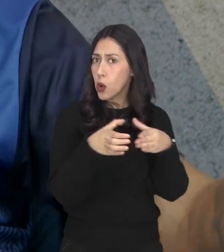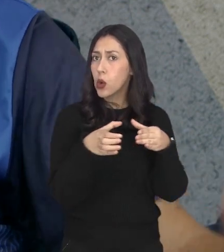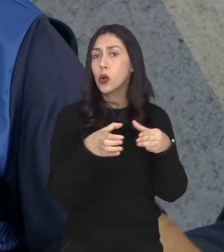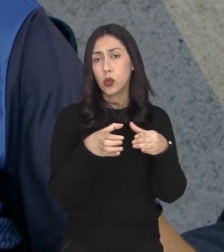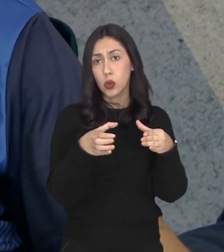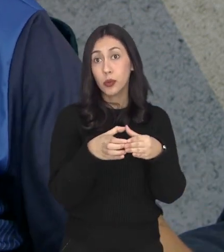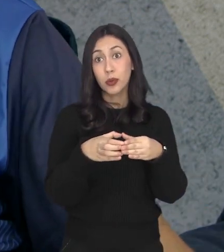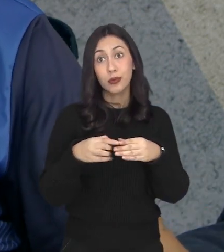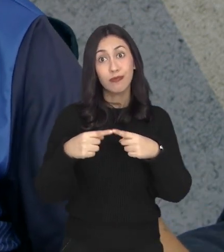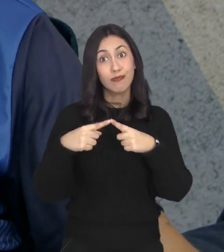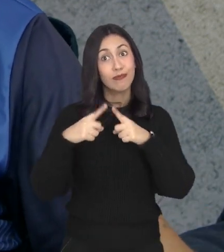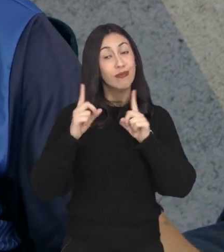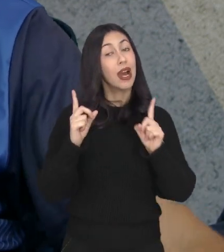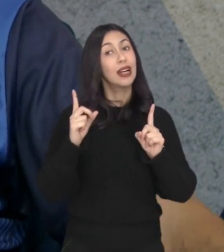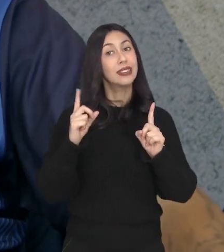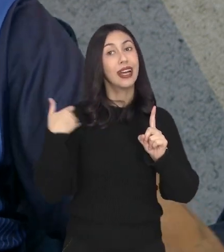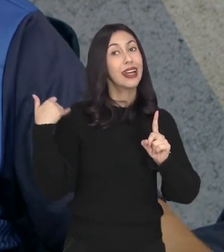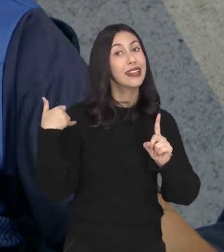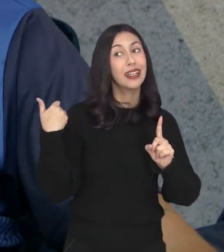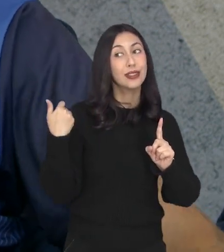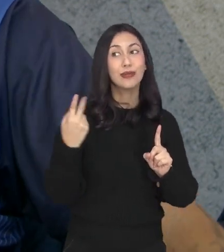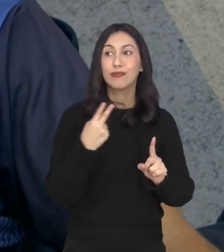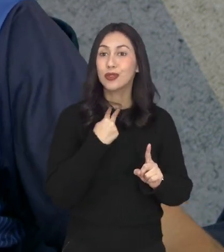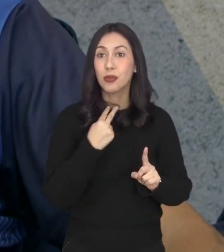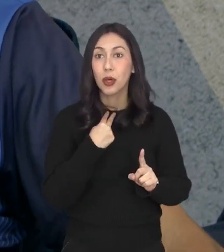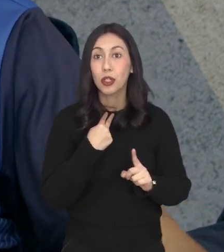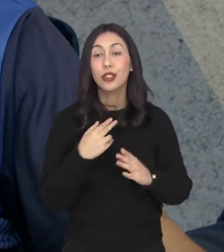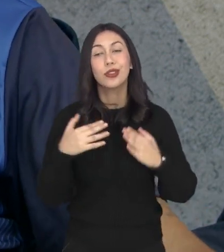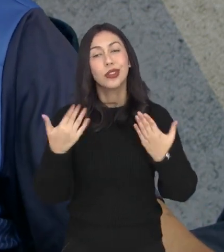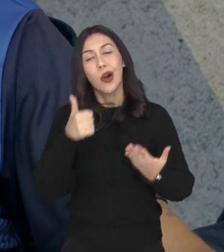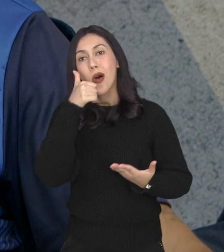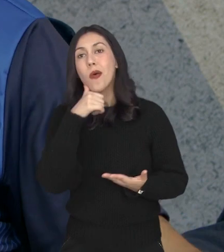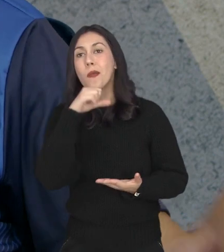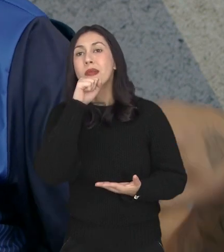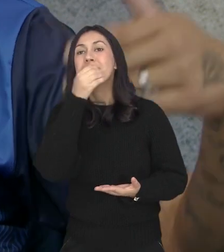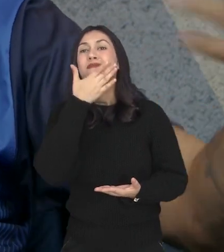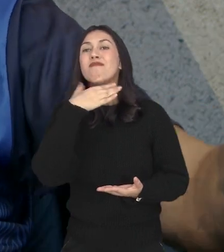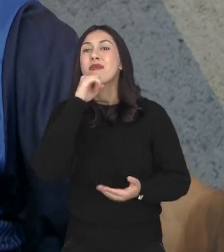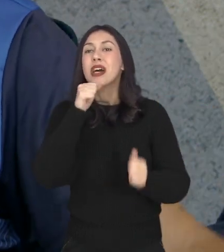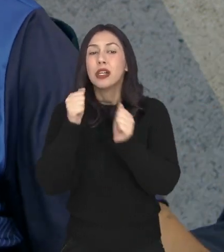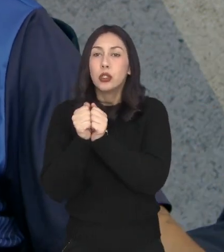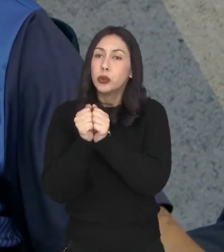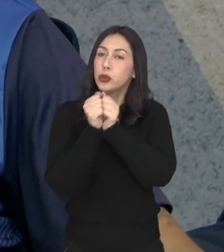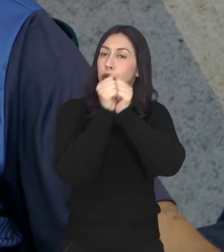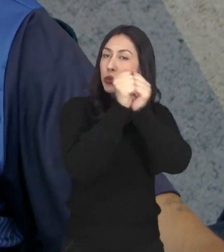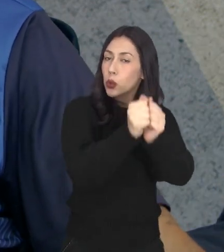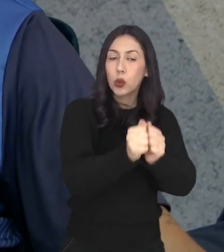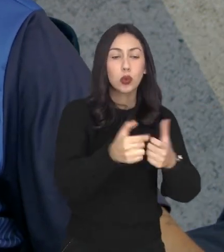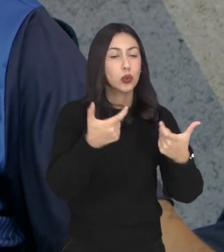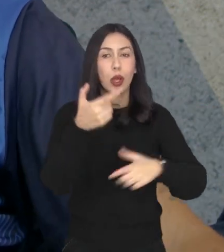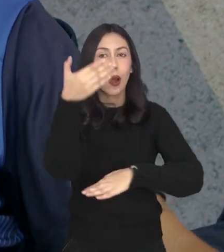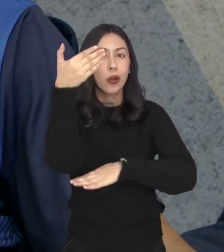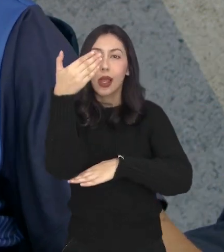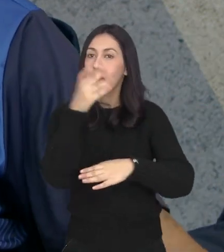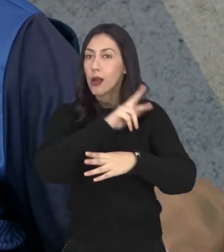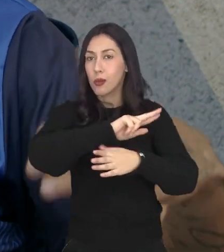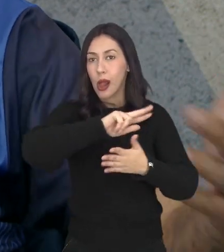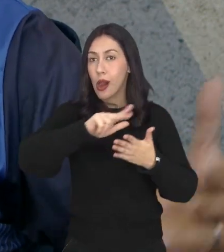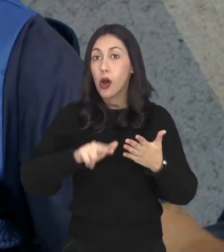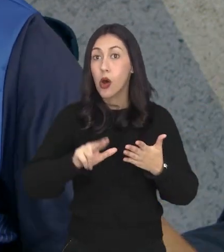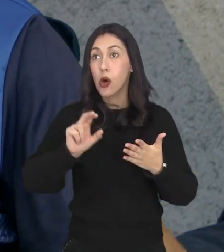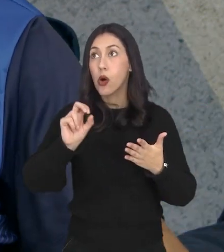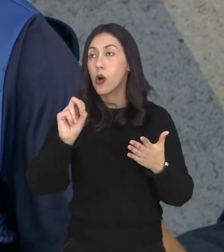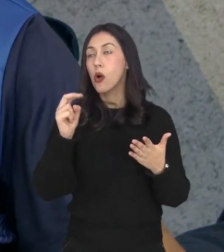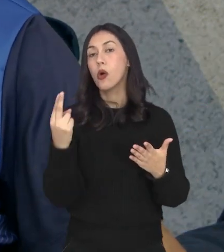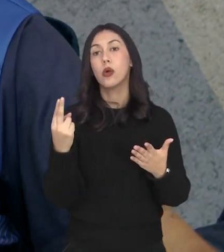estar ingressando no clube. Porém, por essa idade ainda não poder, os pais têm que ir junto a uma pousada, um